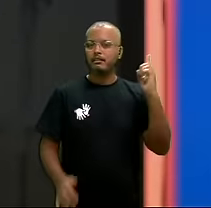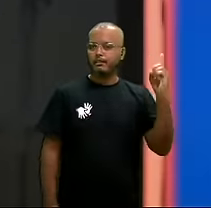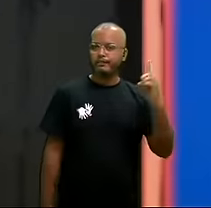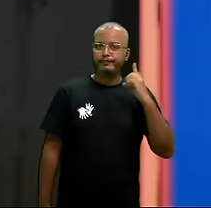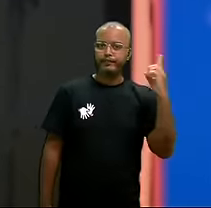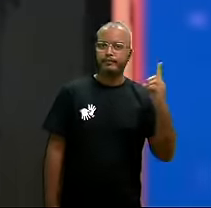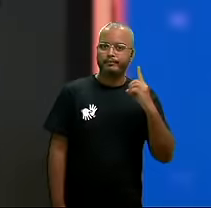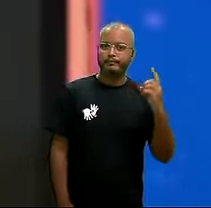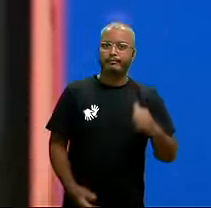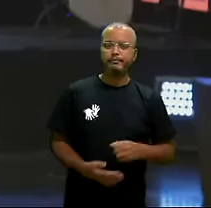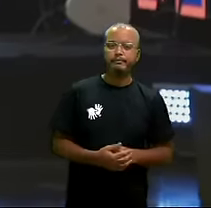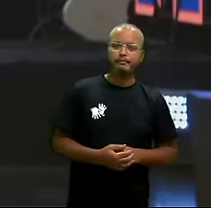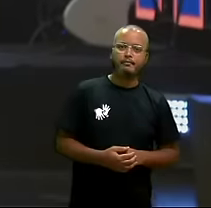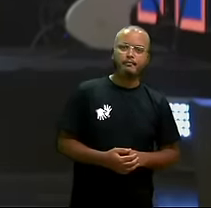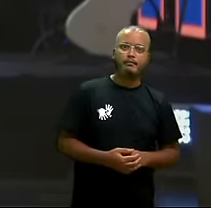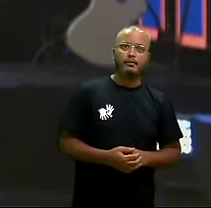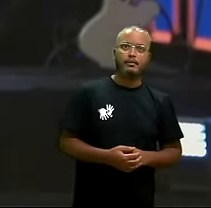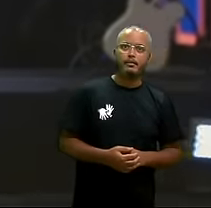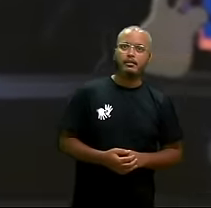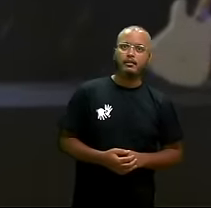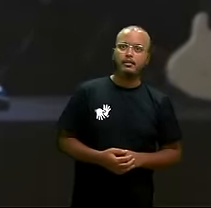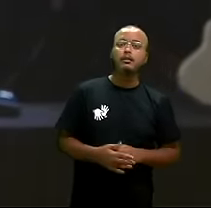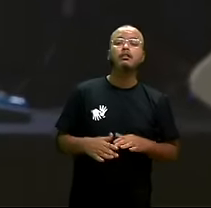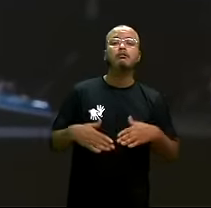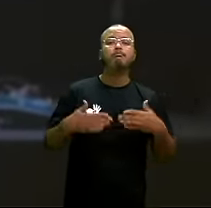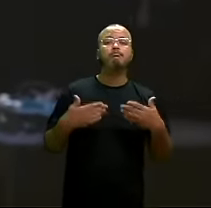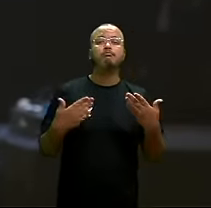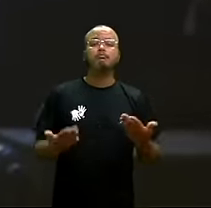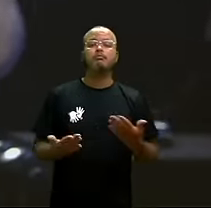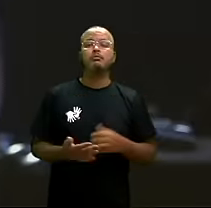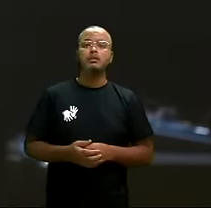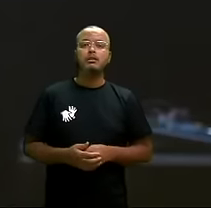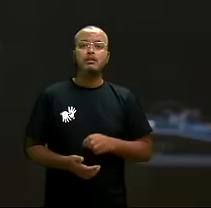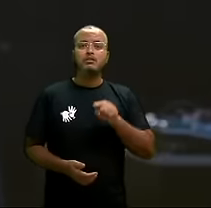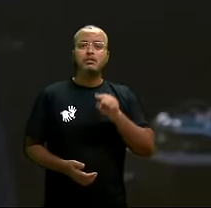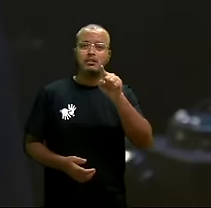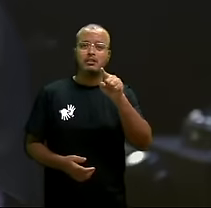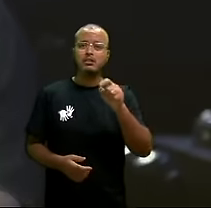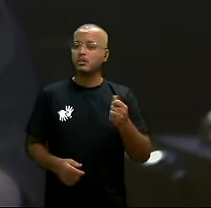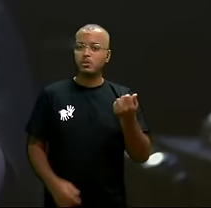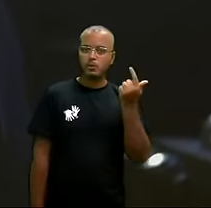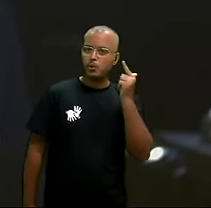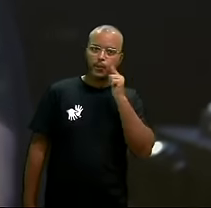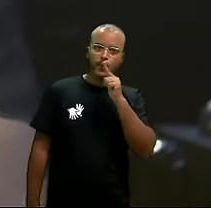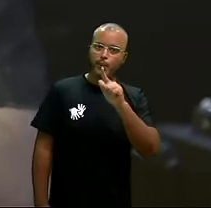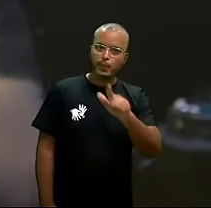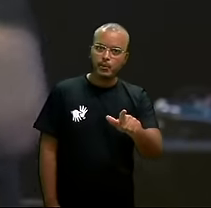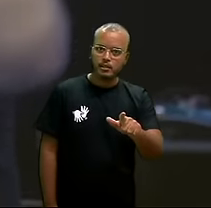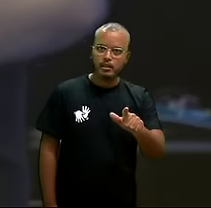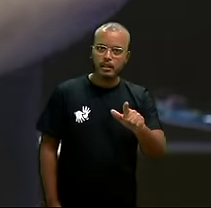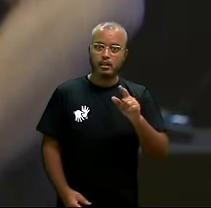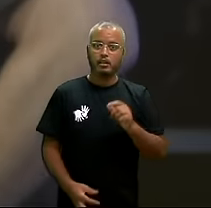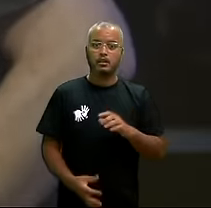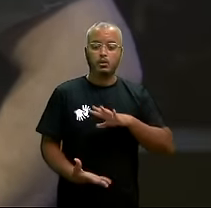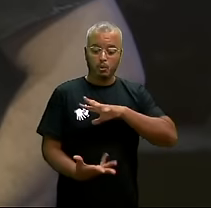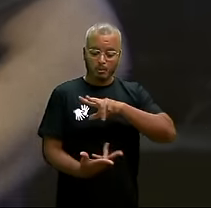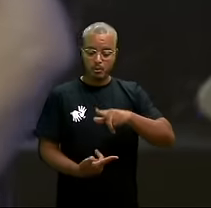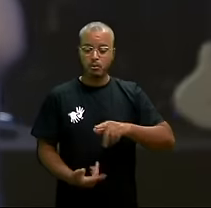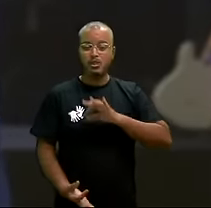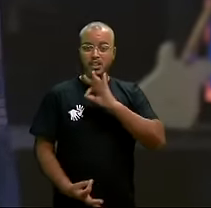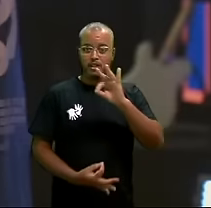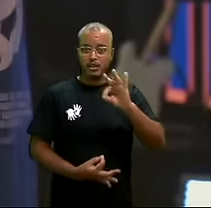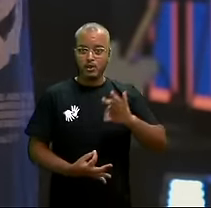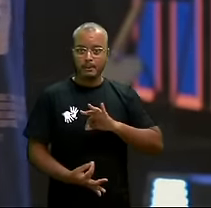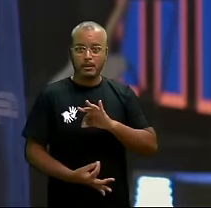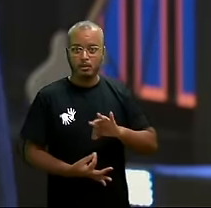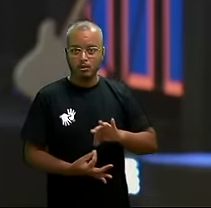Vou repetir. Tu nunca vai entender. Você nunca vai conseguir se mover no mundo espiritual vestindo uma